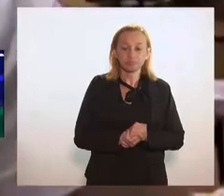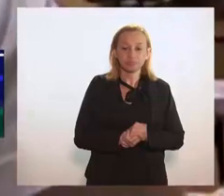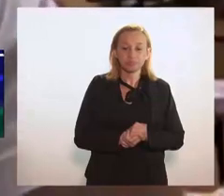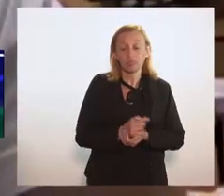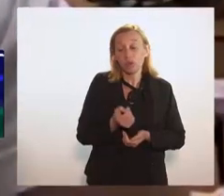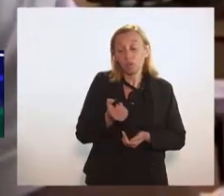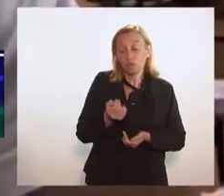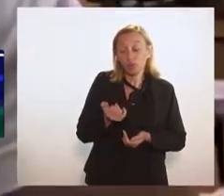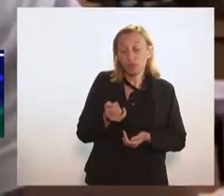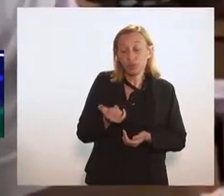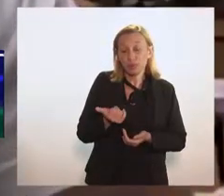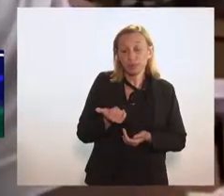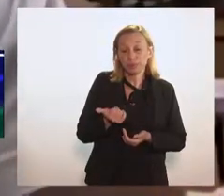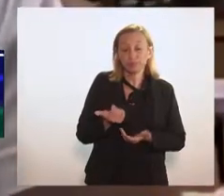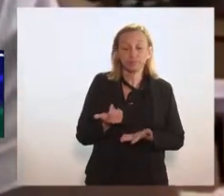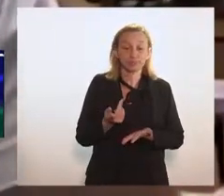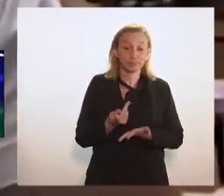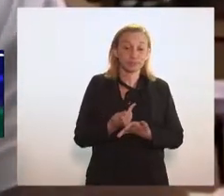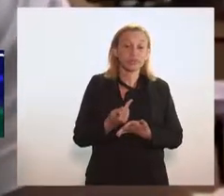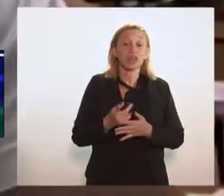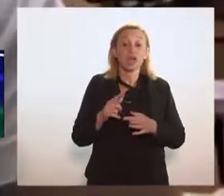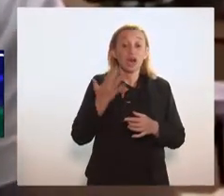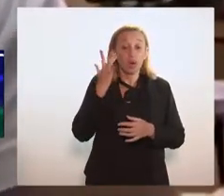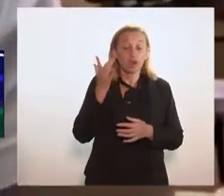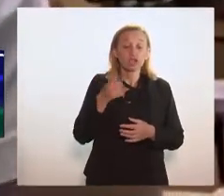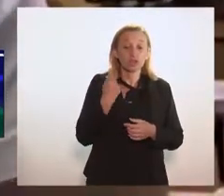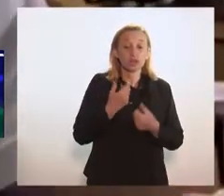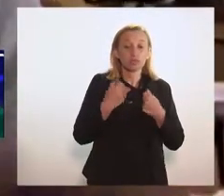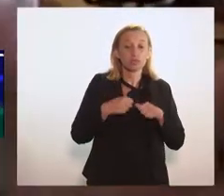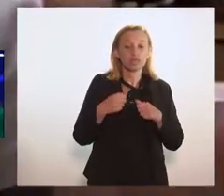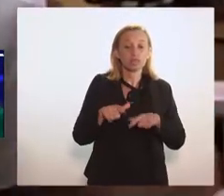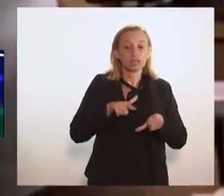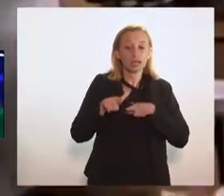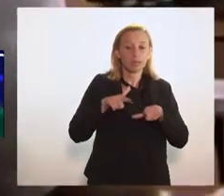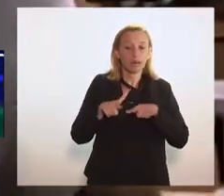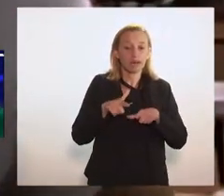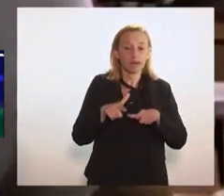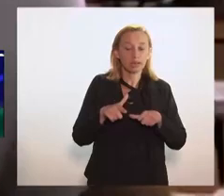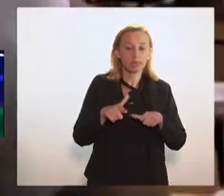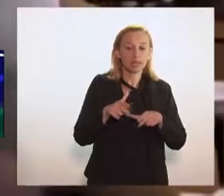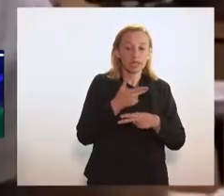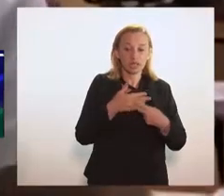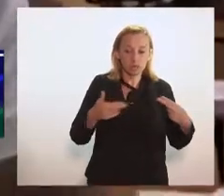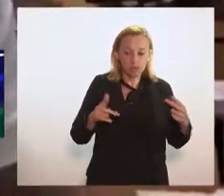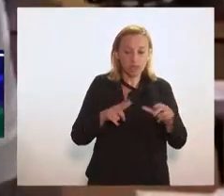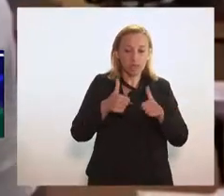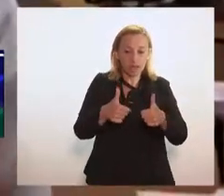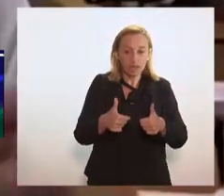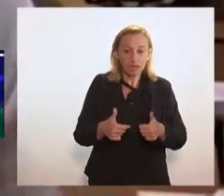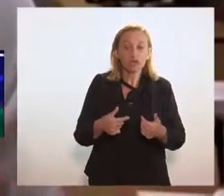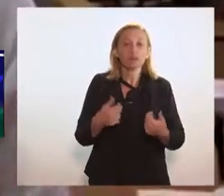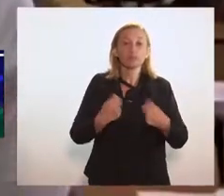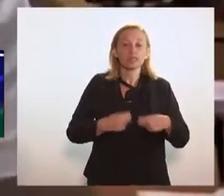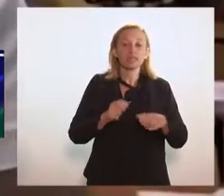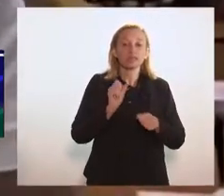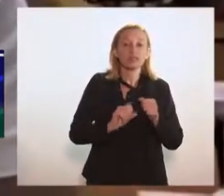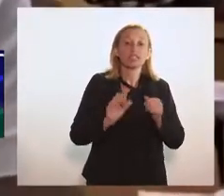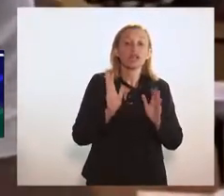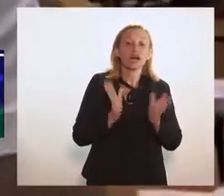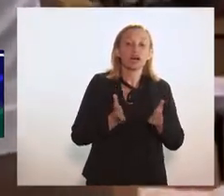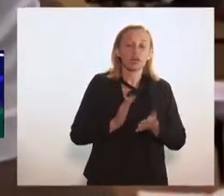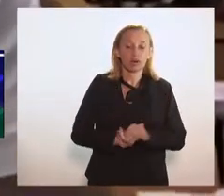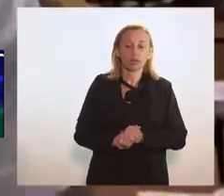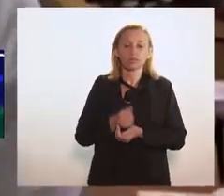pouco assodada, eu acho que a gente precisa trabalhar para que as coisas venham a funcionar. Então, o que, que a gente precisa fazer